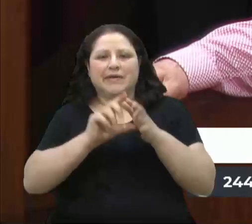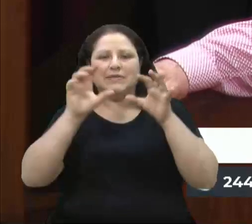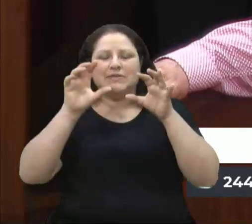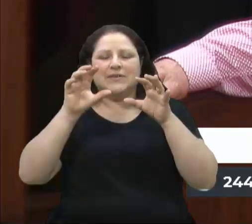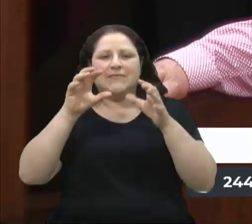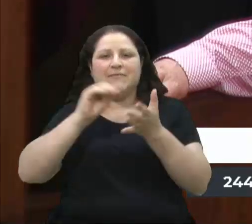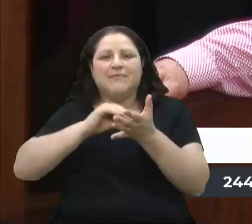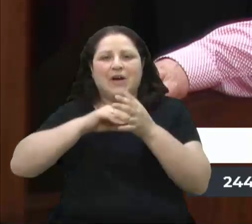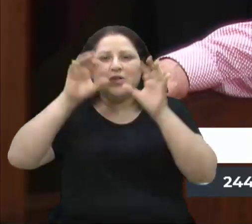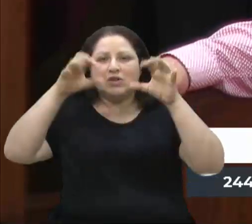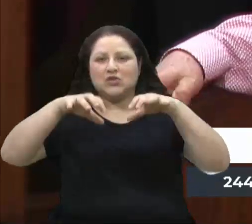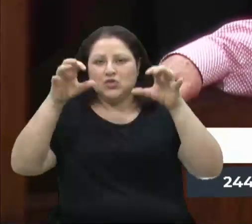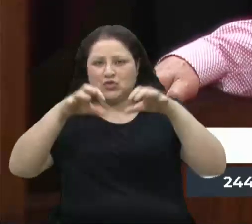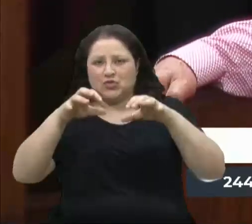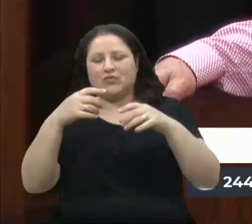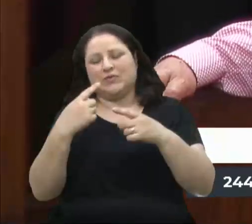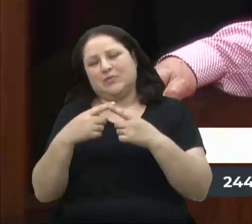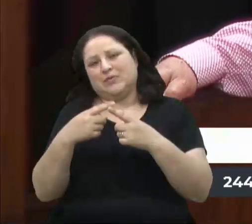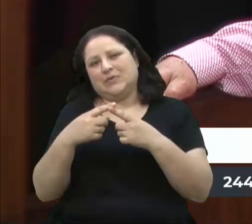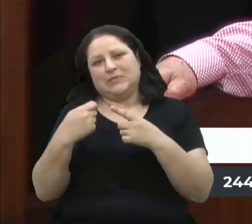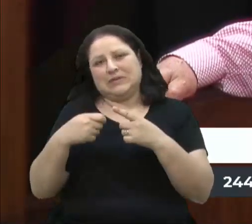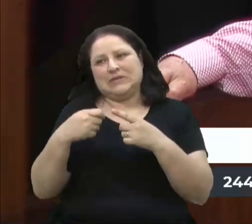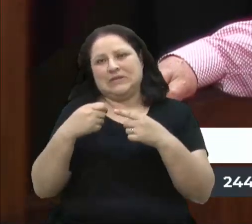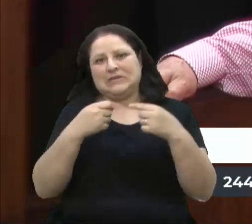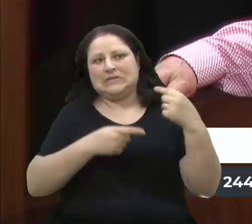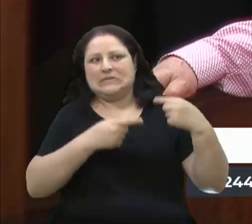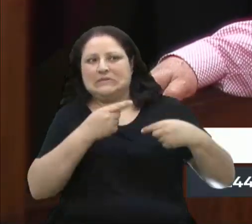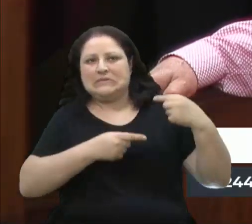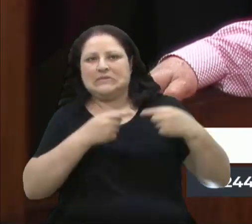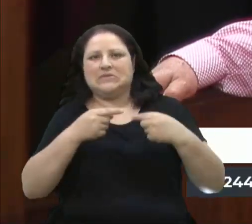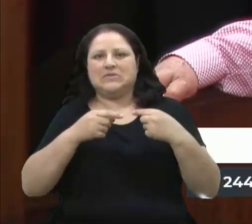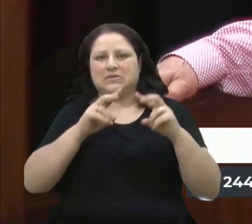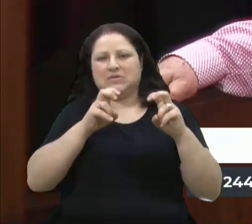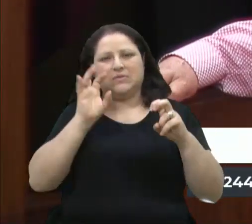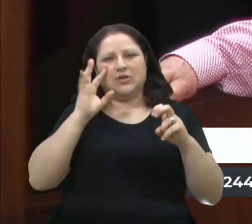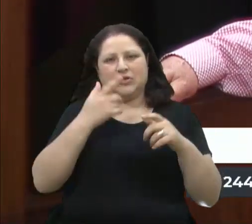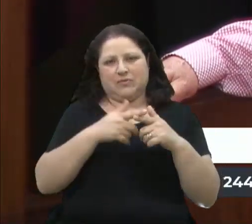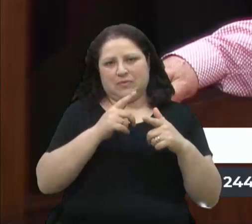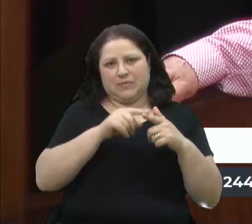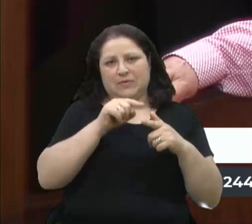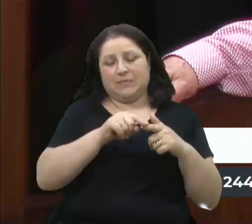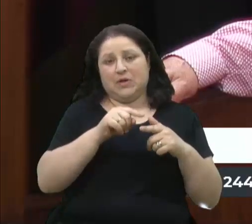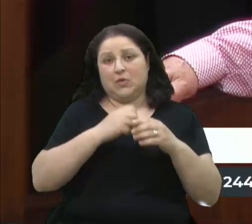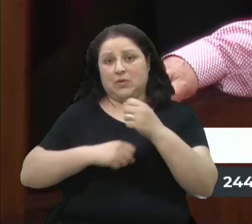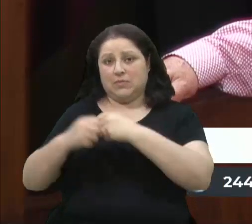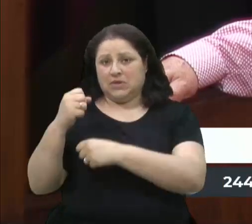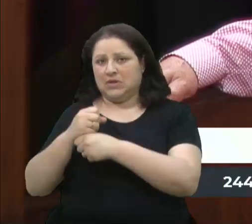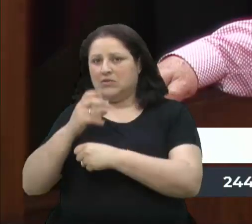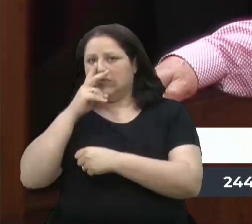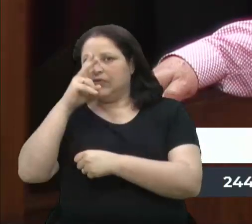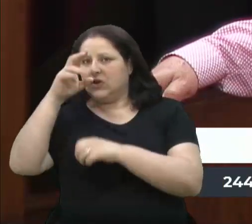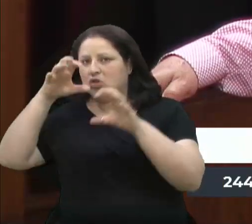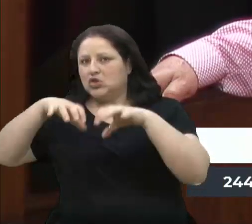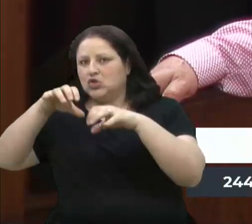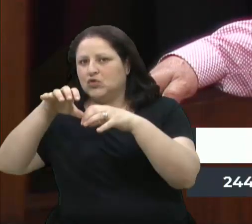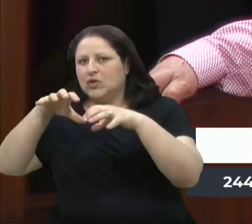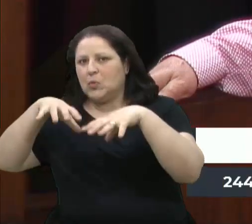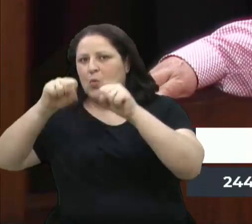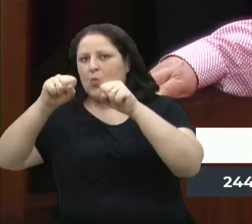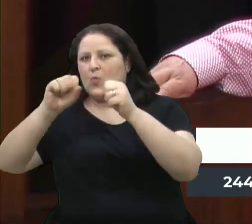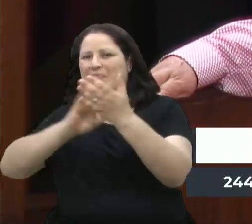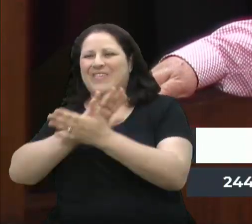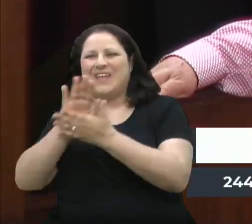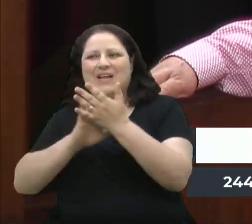sabe, viu e conviveu no ano passado uma estiagem muito forte na nossa cidade, que no fim das